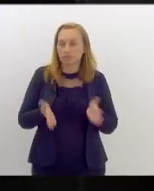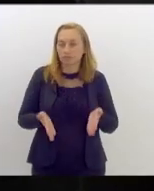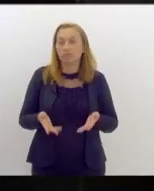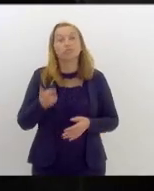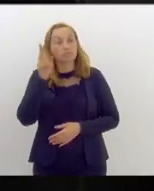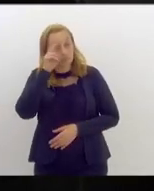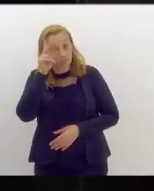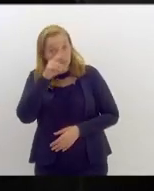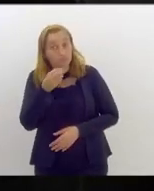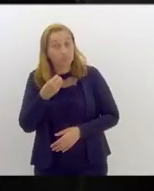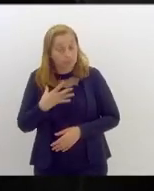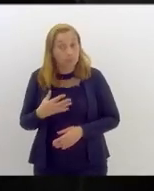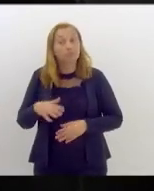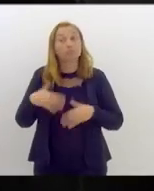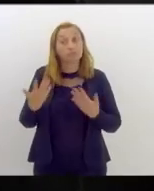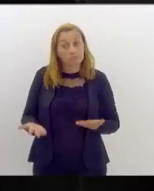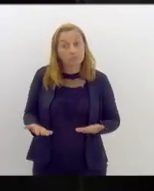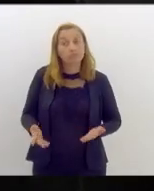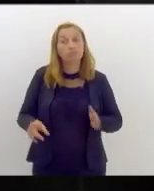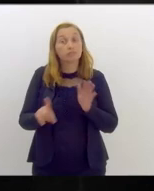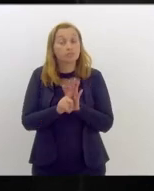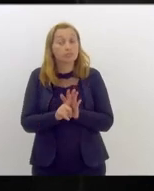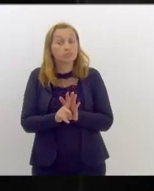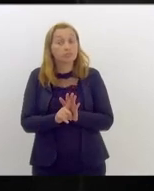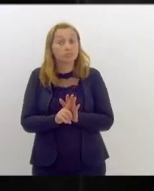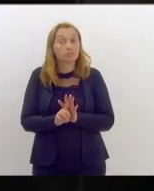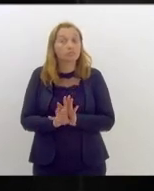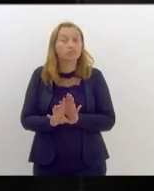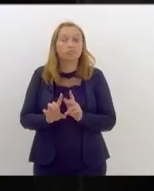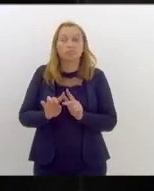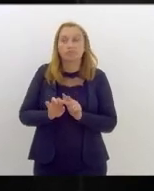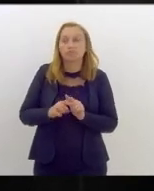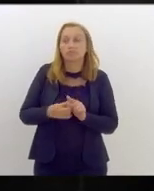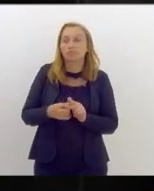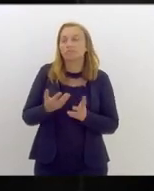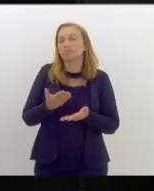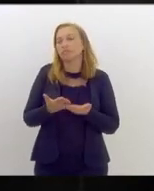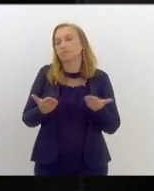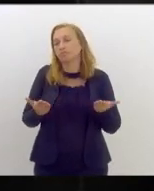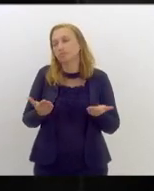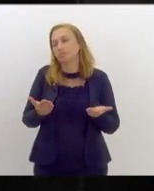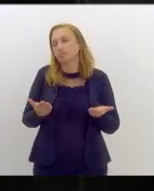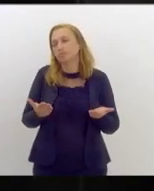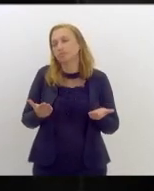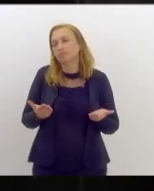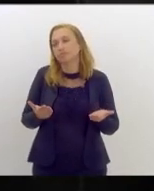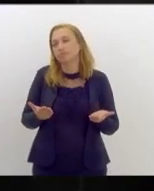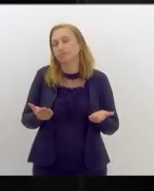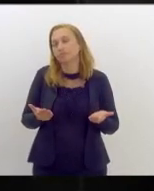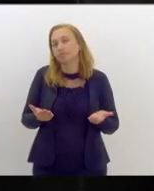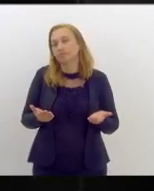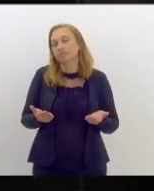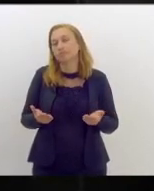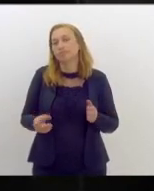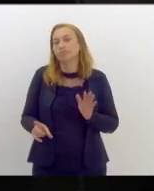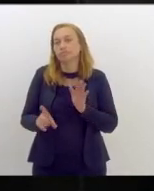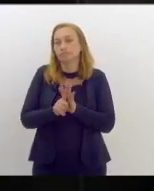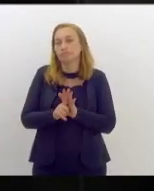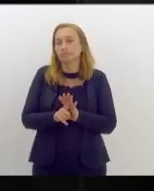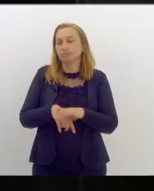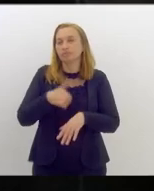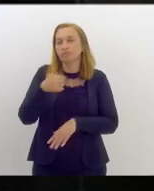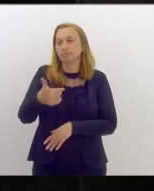se é bom lembrar então a lei feita apenas uma mitigação dessas perdas e nesta lei de